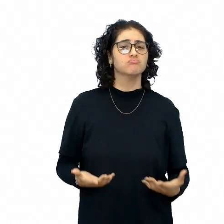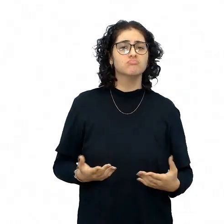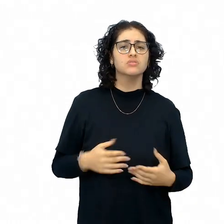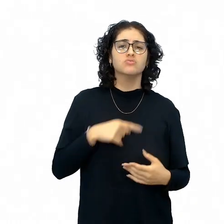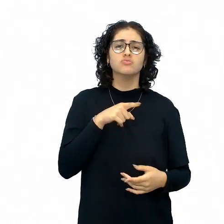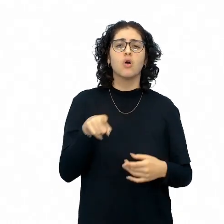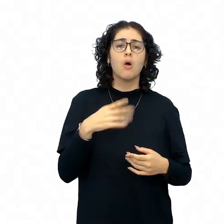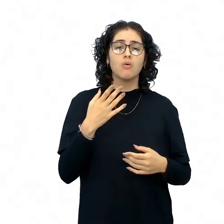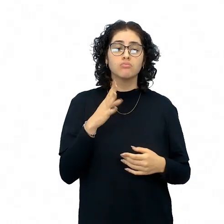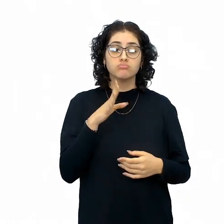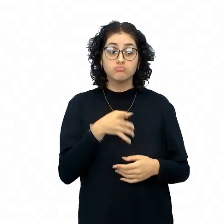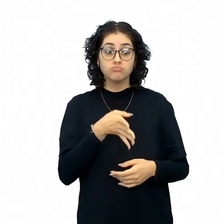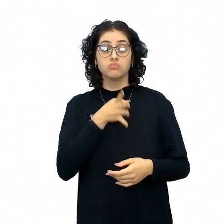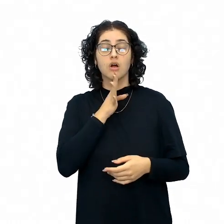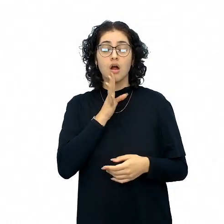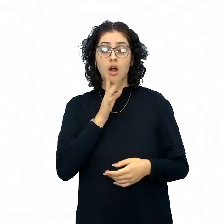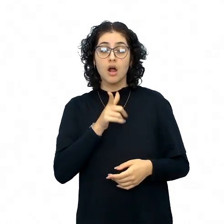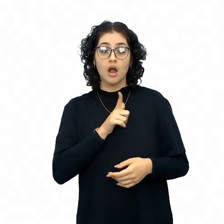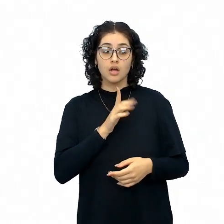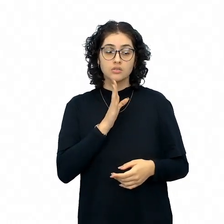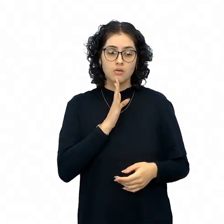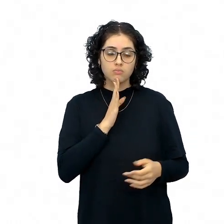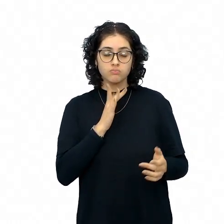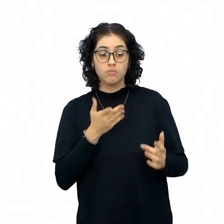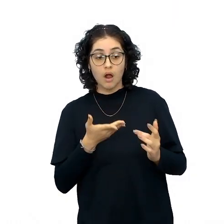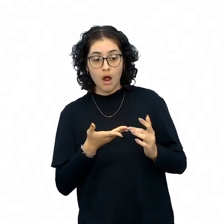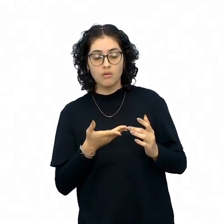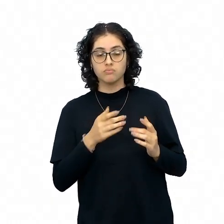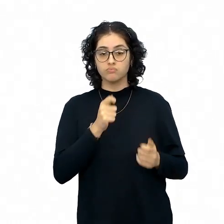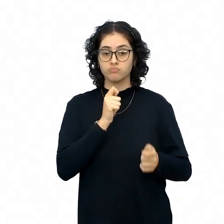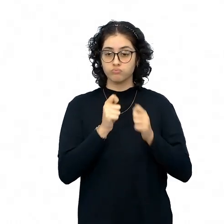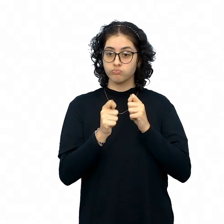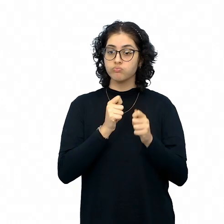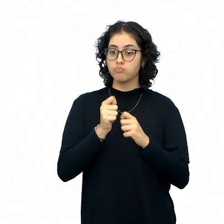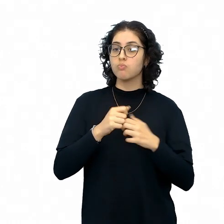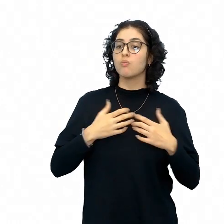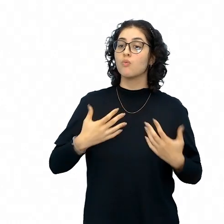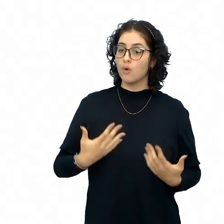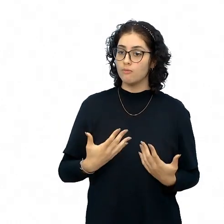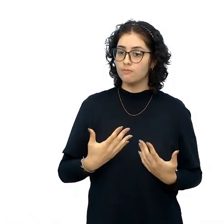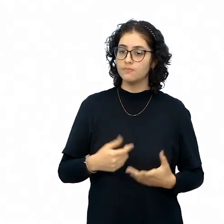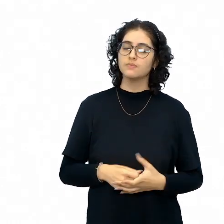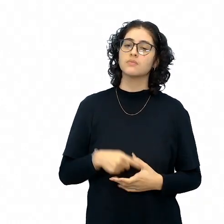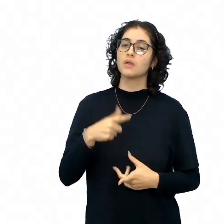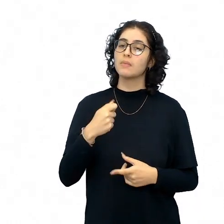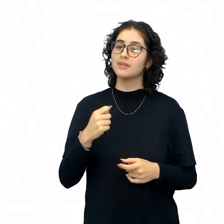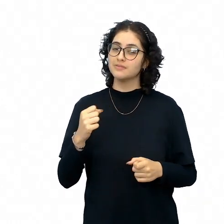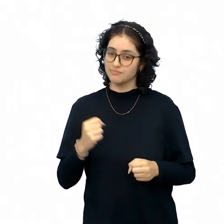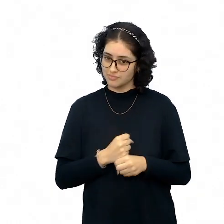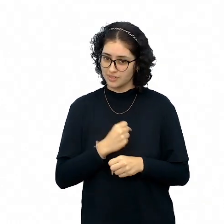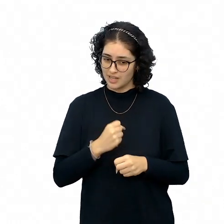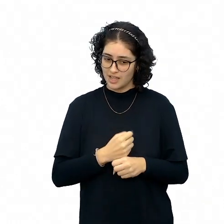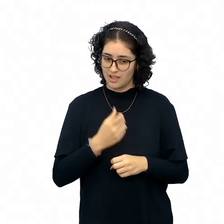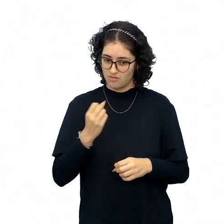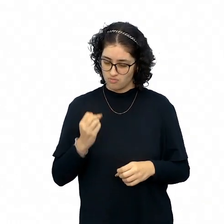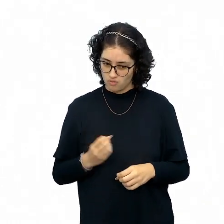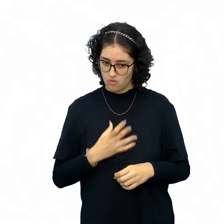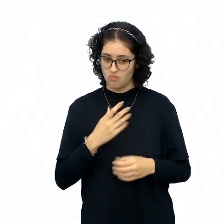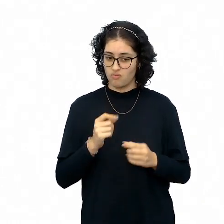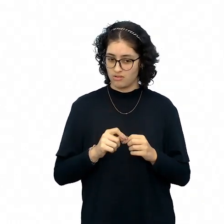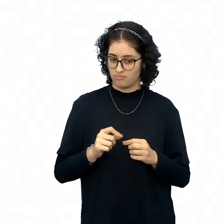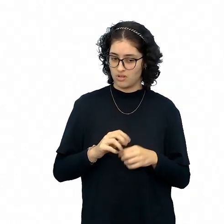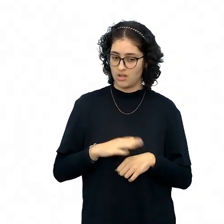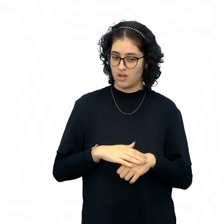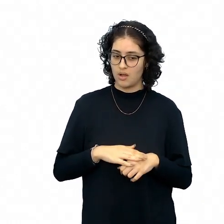conhecimentos os estudantes já têm sobre o gênero textual reportagem, não é? Se eles terão de construir um abaixo-assinado daqui a